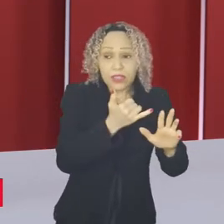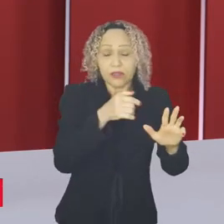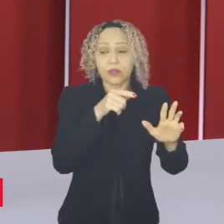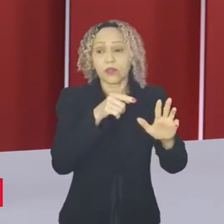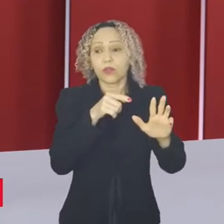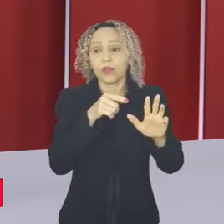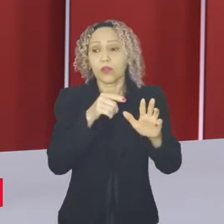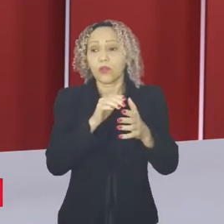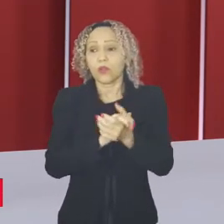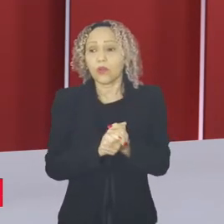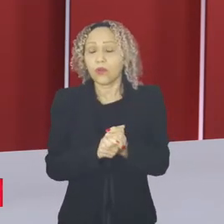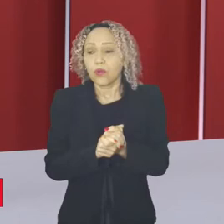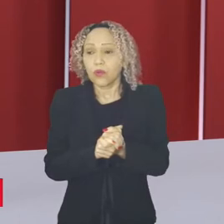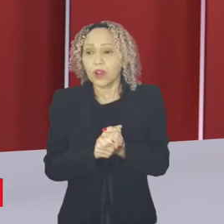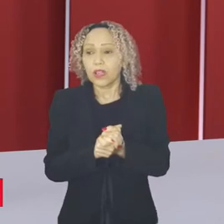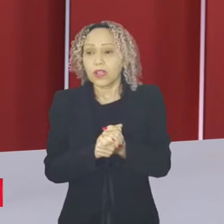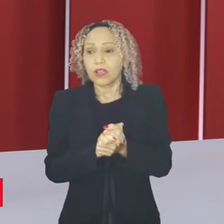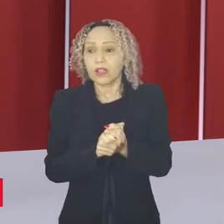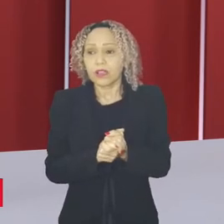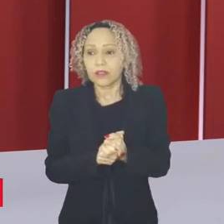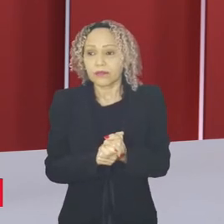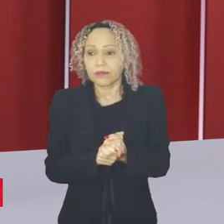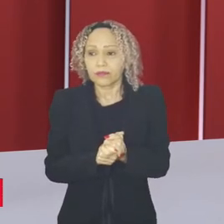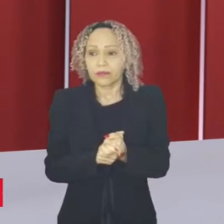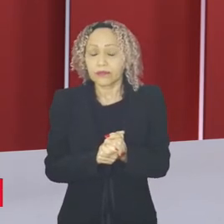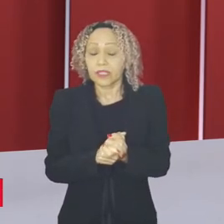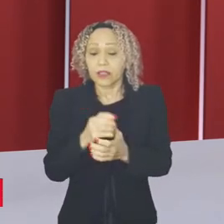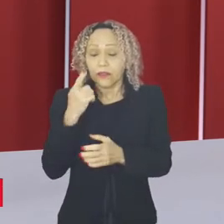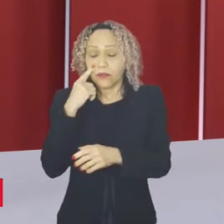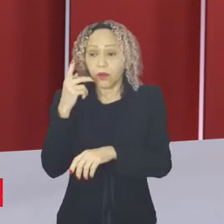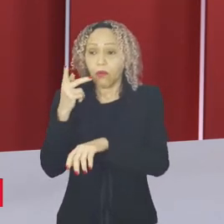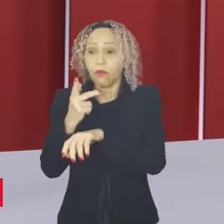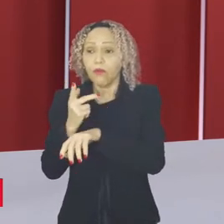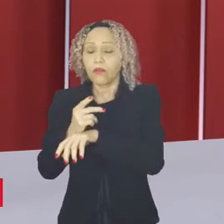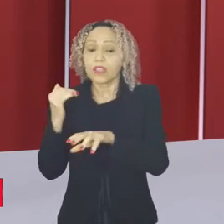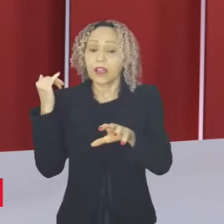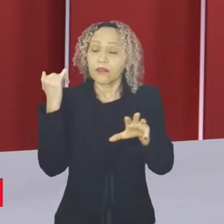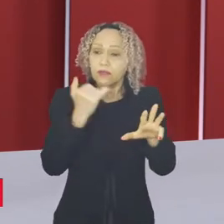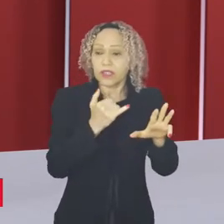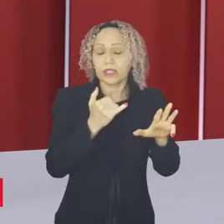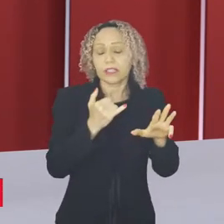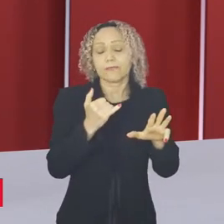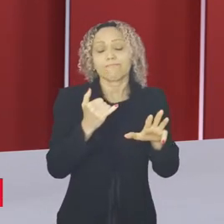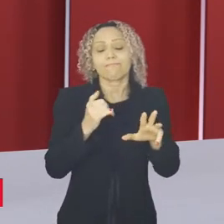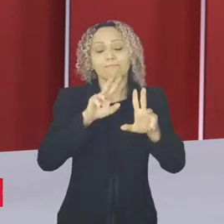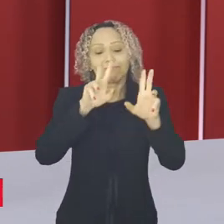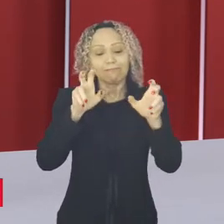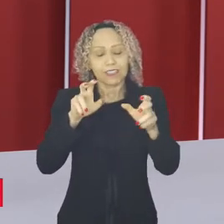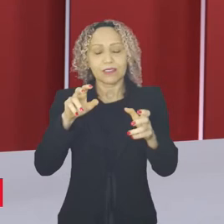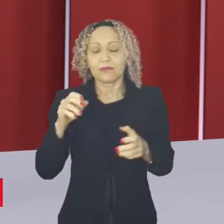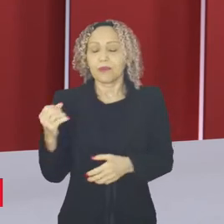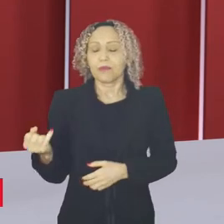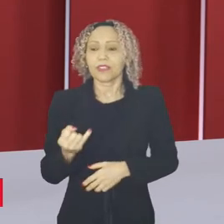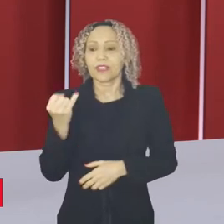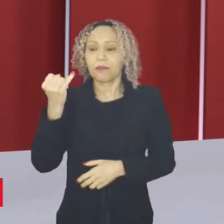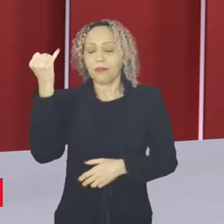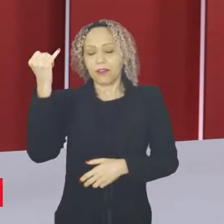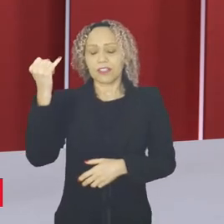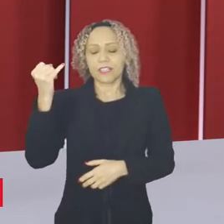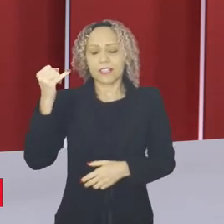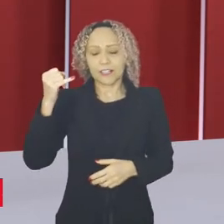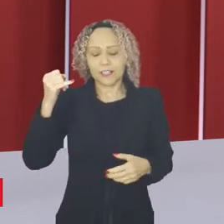de estudar o tema aqui, ó. Vi um vídeo super importante. Eu vou fazer essa mensagem chegar no presidente Lula, viu, Mirtes? Você fique